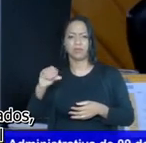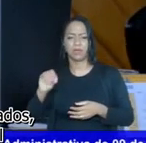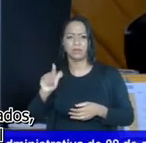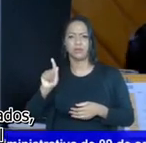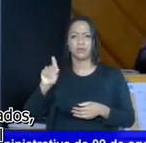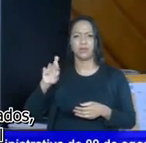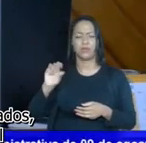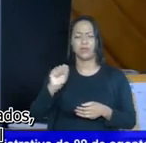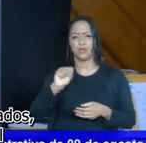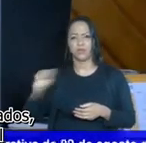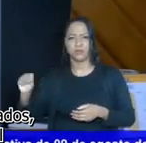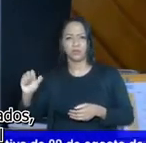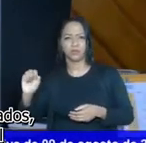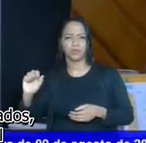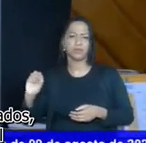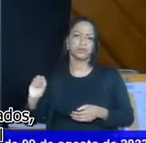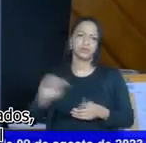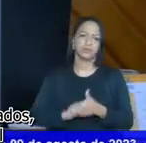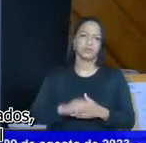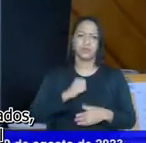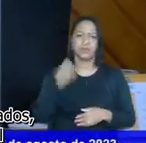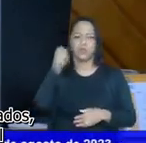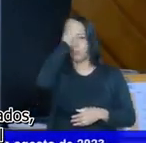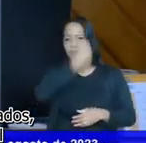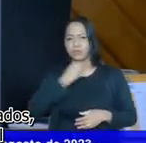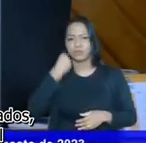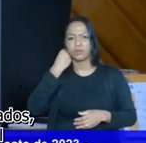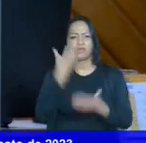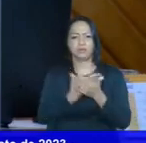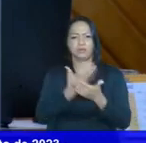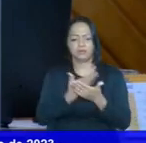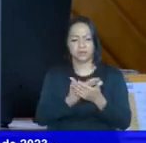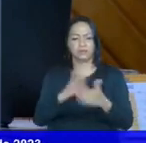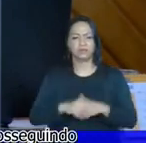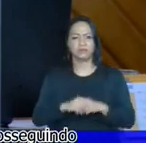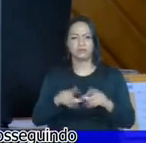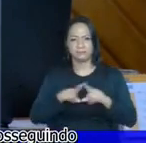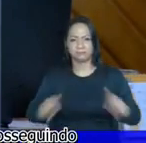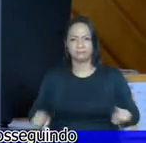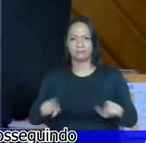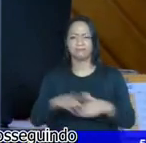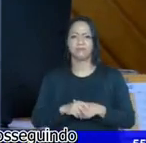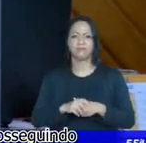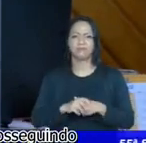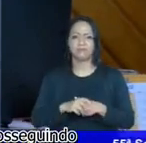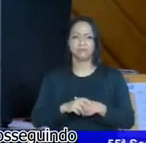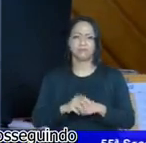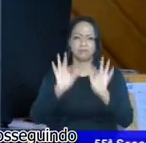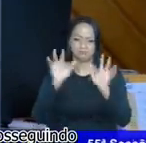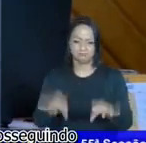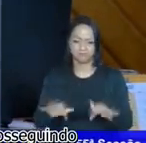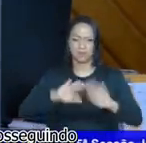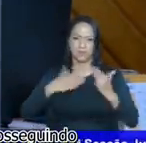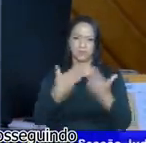eu fiquei 2 anos sentados, 8 horas por dia, estudando para ser juiz federal. Mas, enfim, é uma escola muito grande